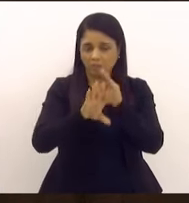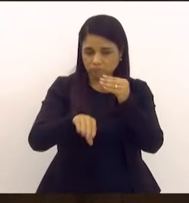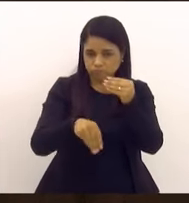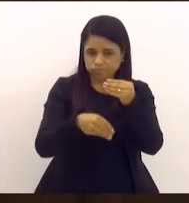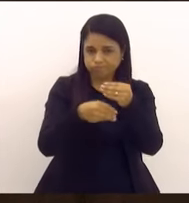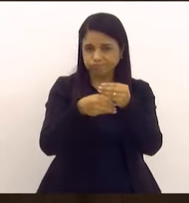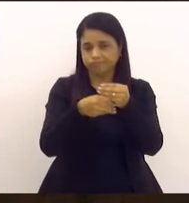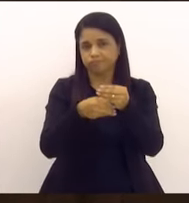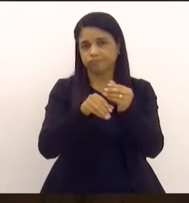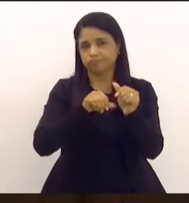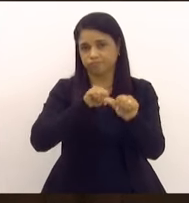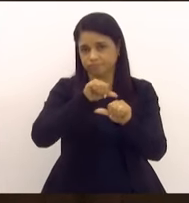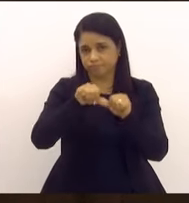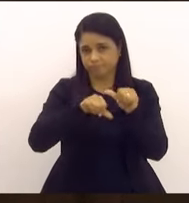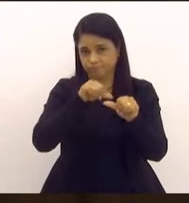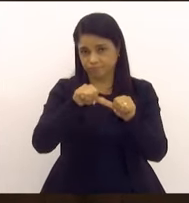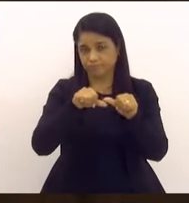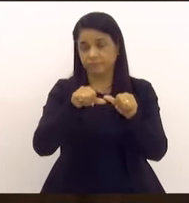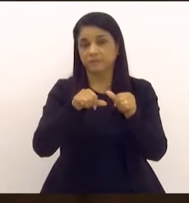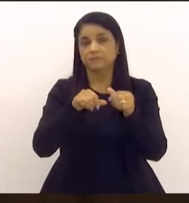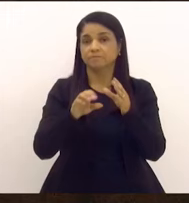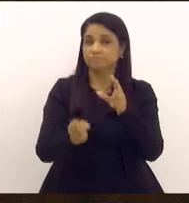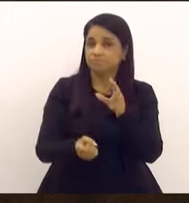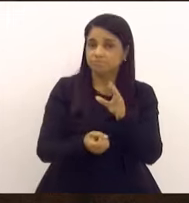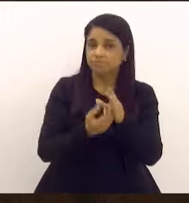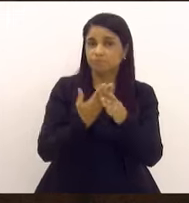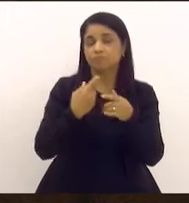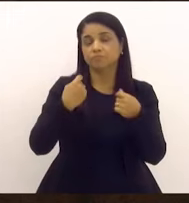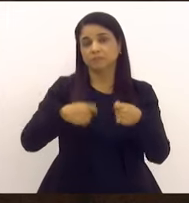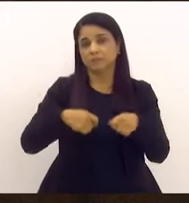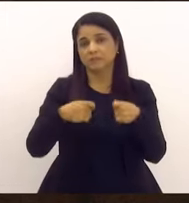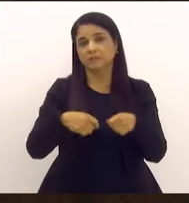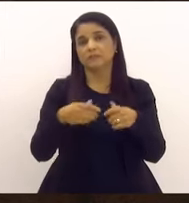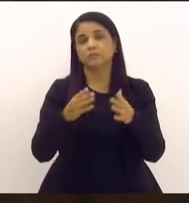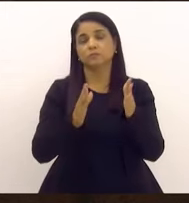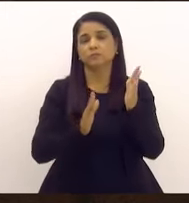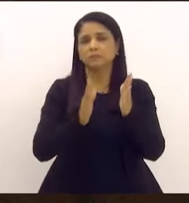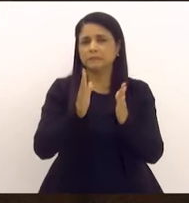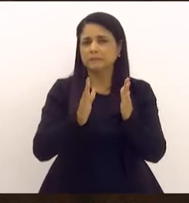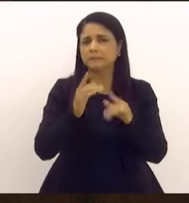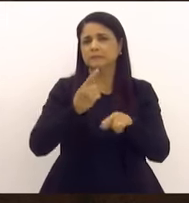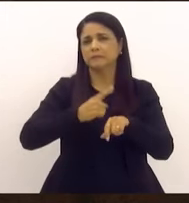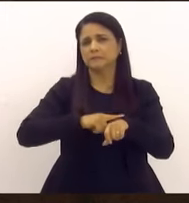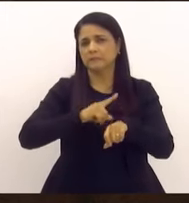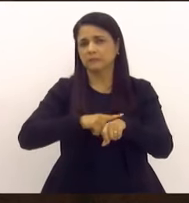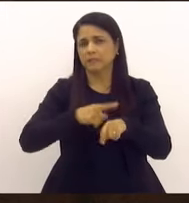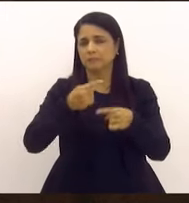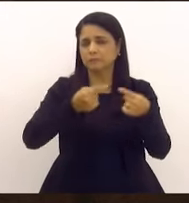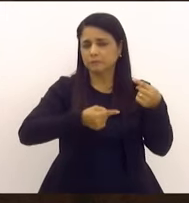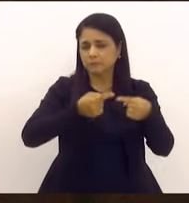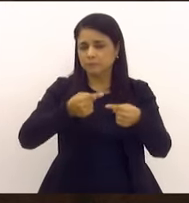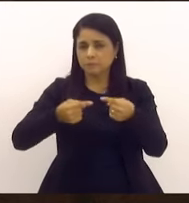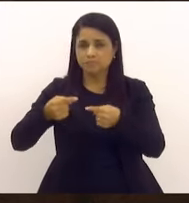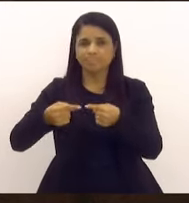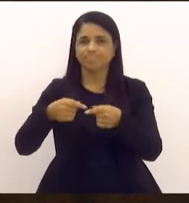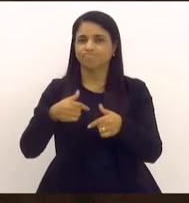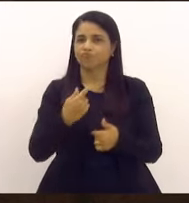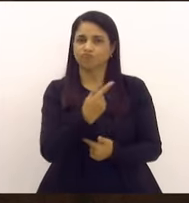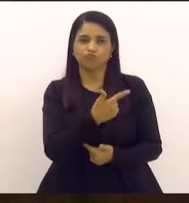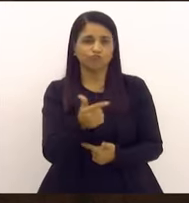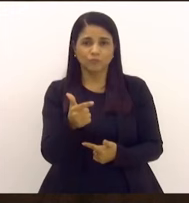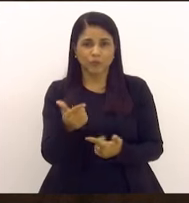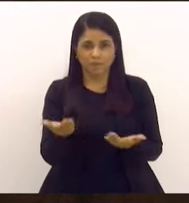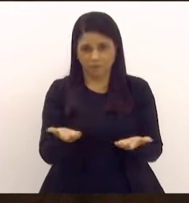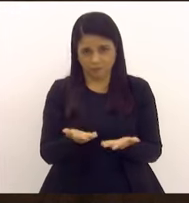sendo alterada, para ter sido criada, necessitou de um tempo de amadurecimento, de debate, que a gente não teve aqui.